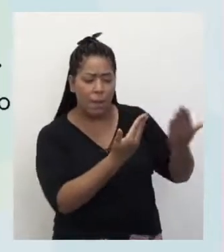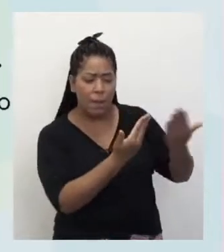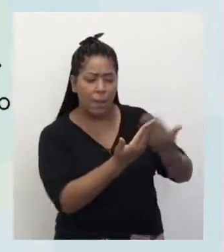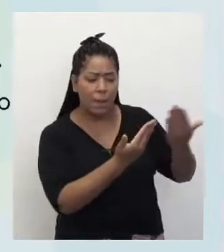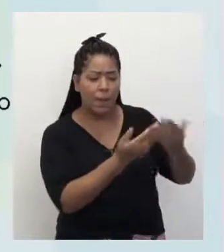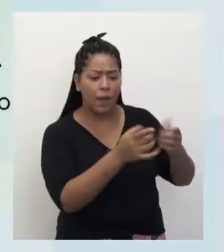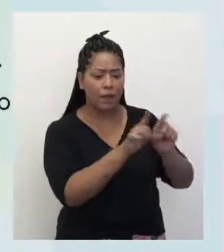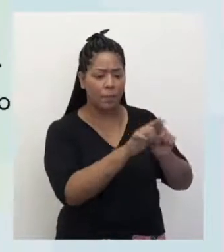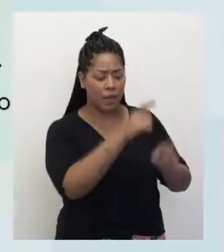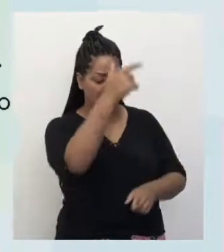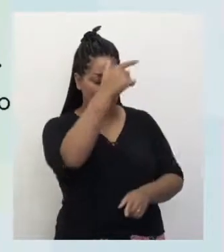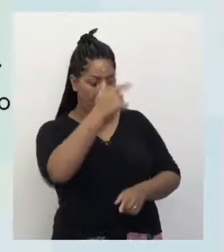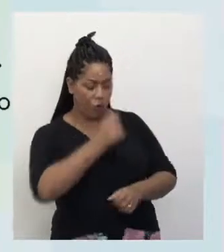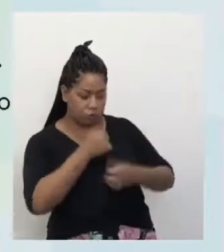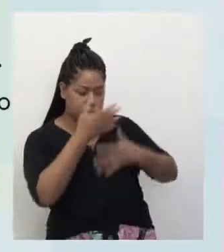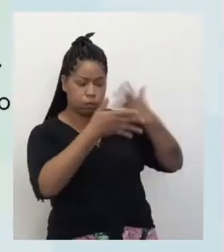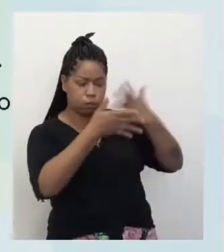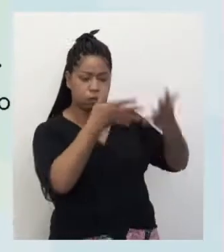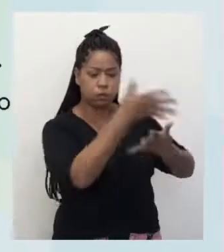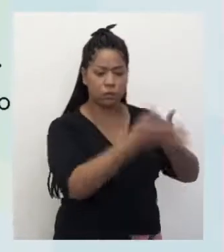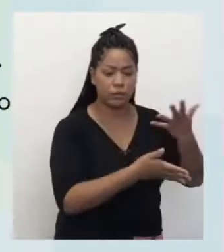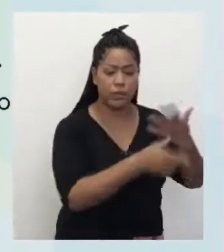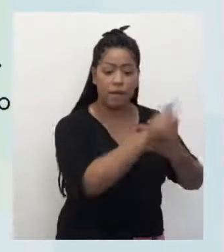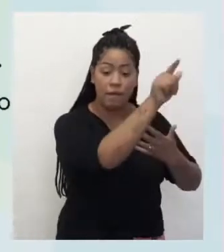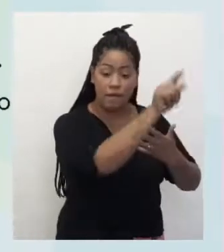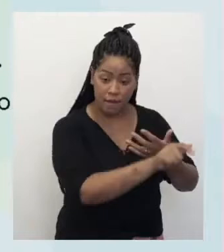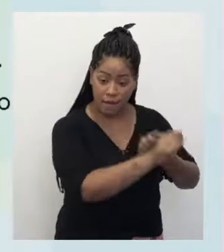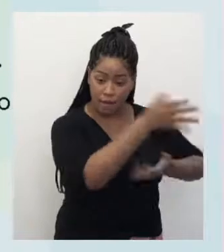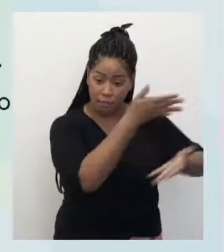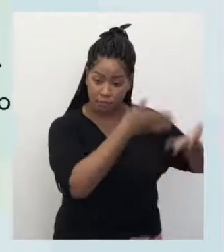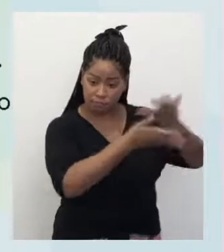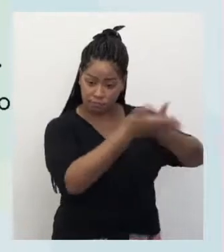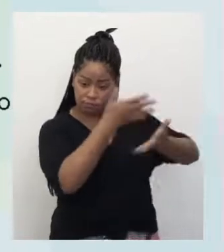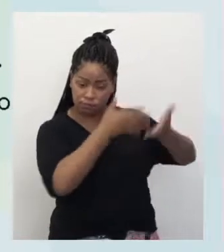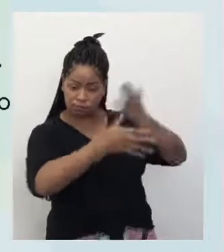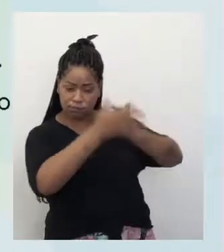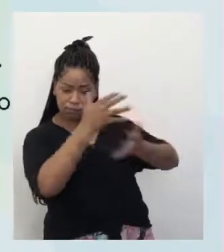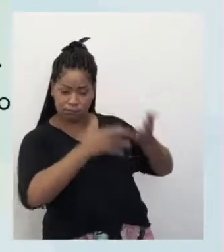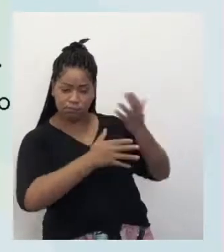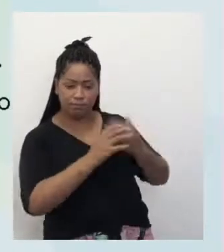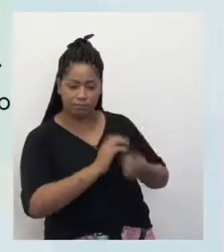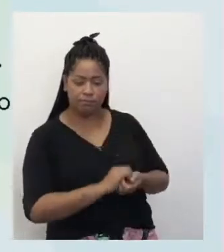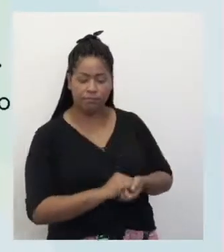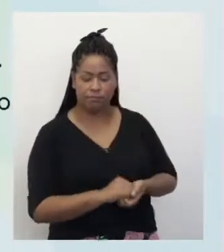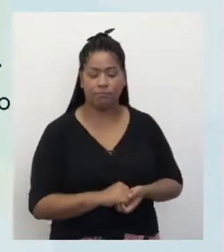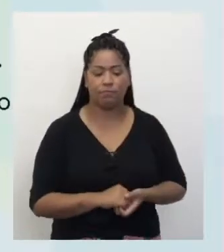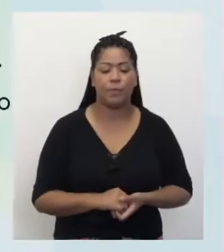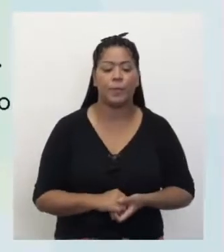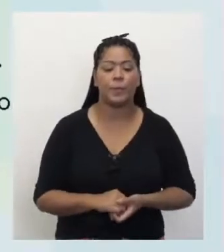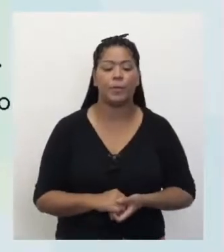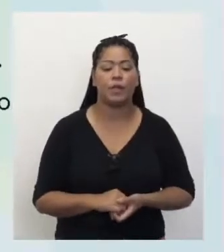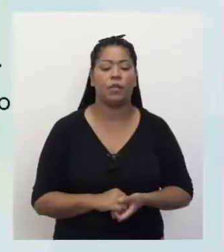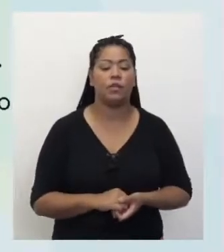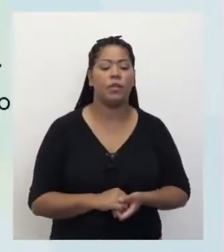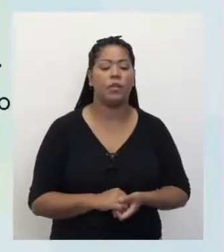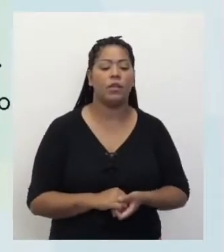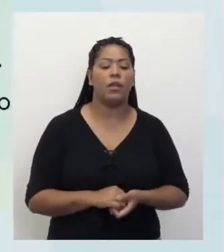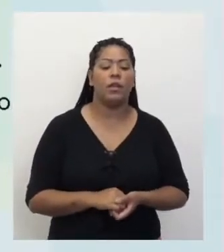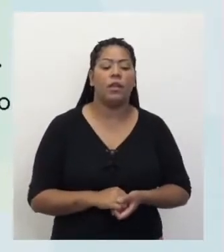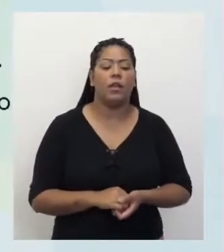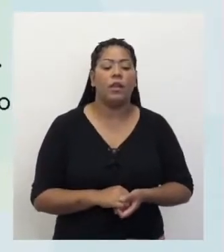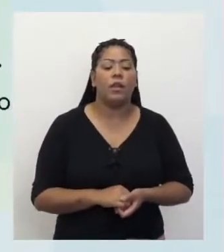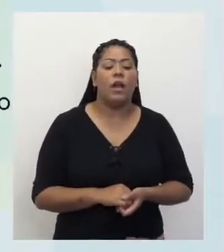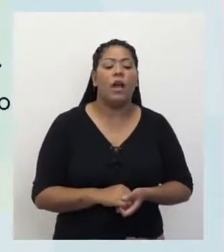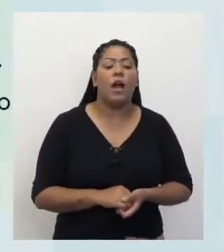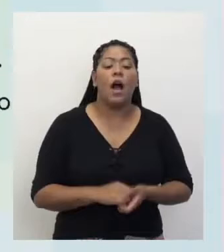receptor, que é quem... ou melhor, o locutor é quem compartilha a mensagem, o receptor é quem recebe, né? Já diz o nome, receptor que recebe.